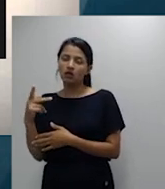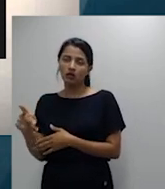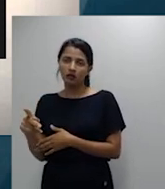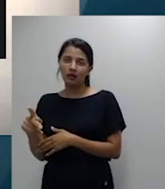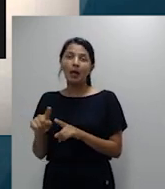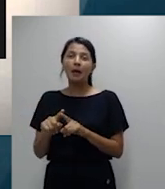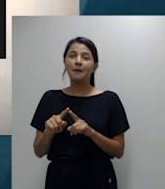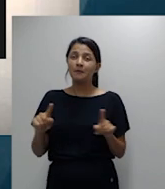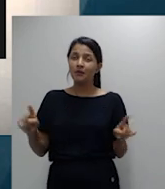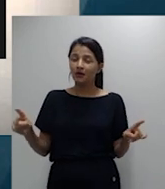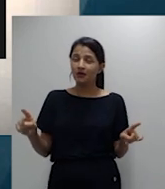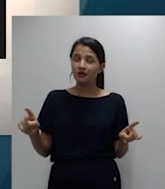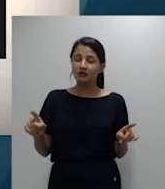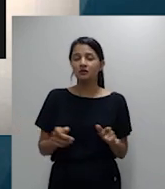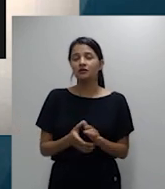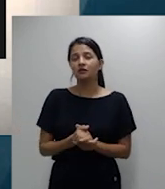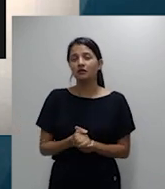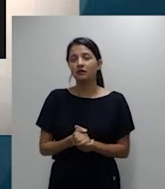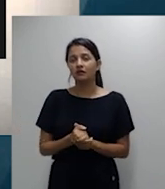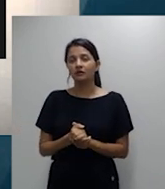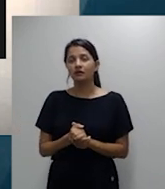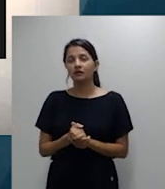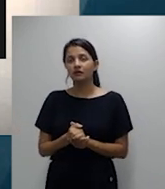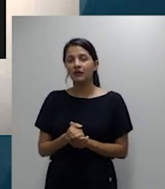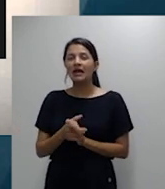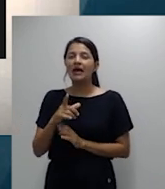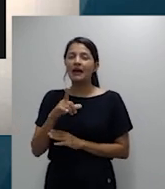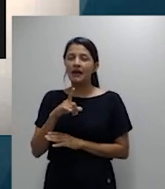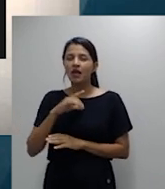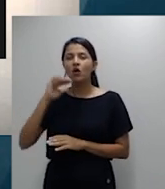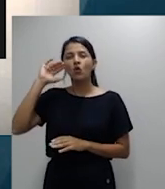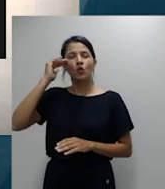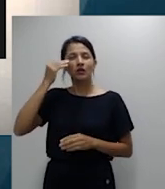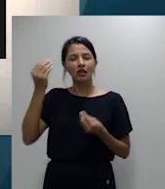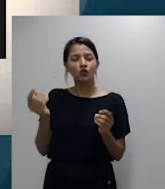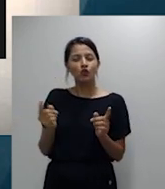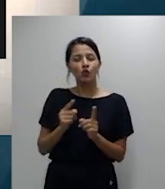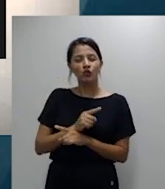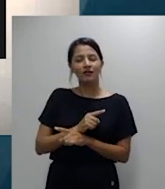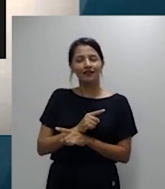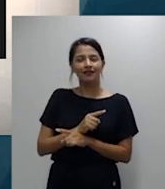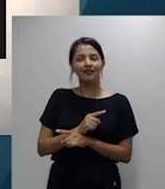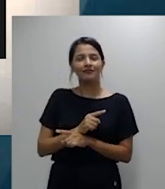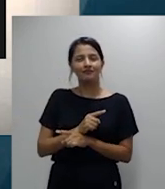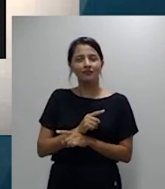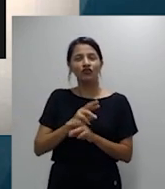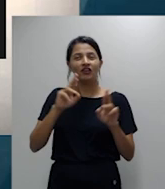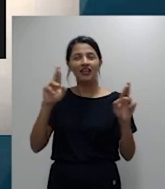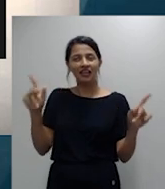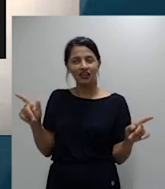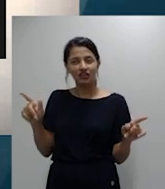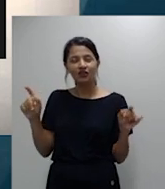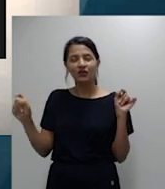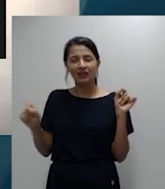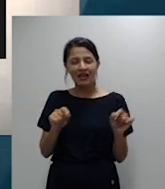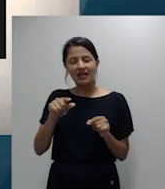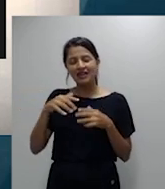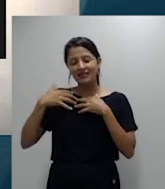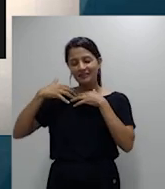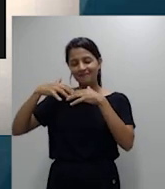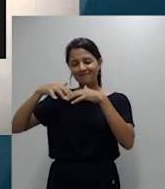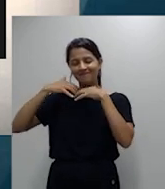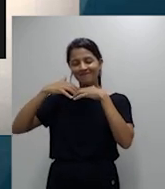entretanto tenho compreensão contrária na medida em que esse raciocínio